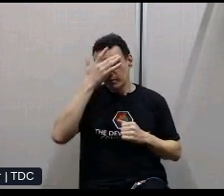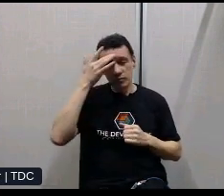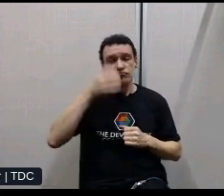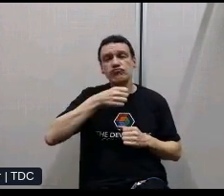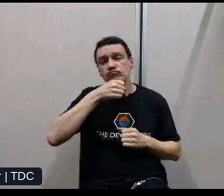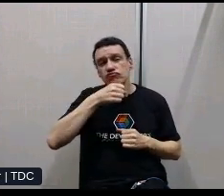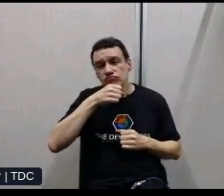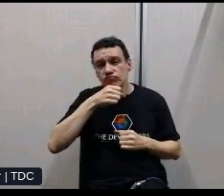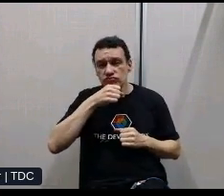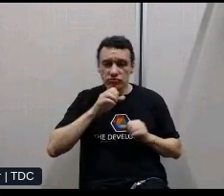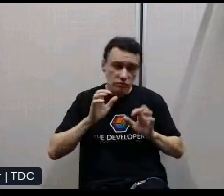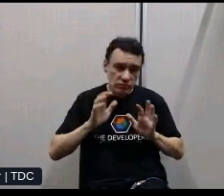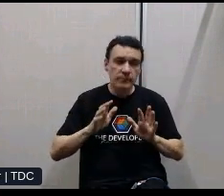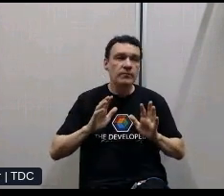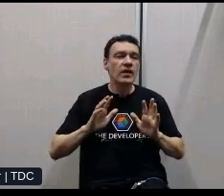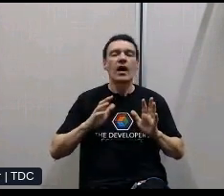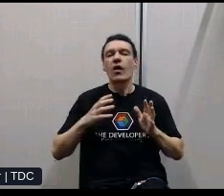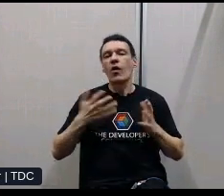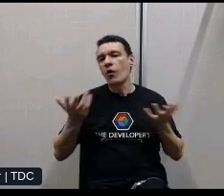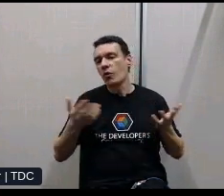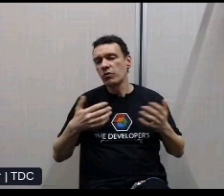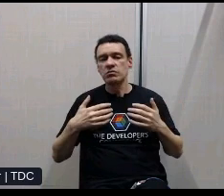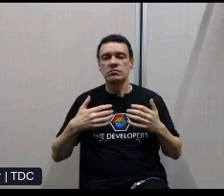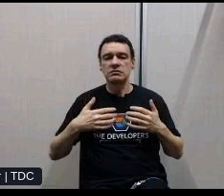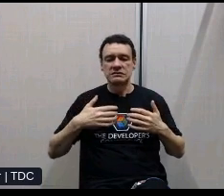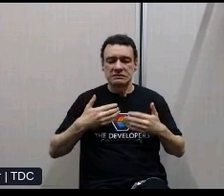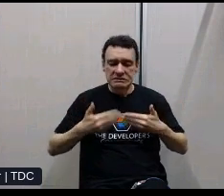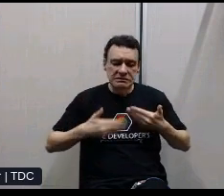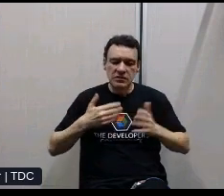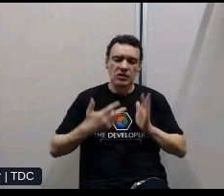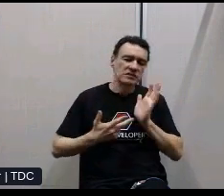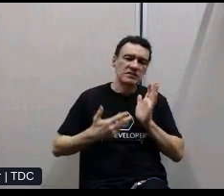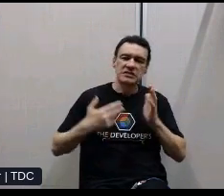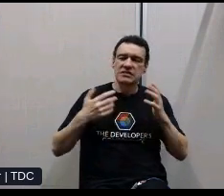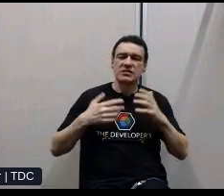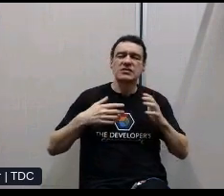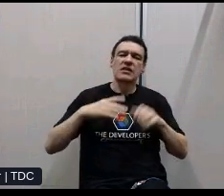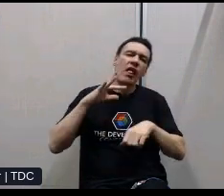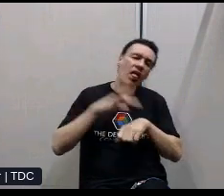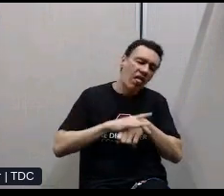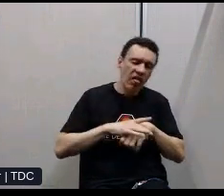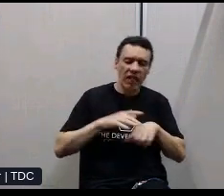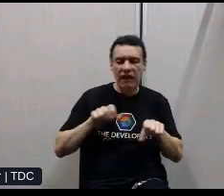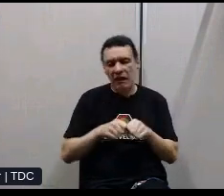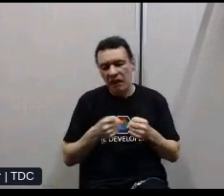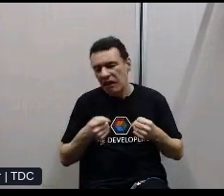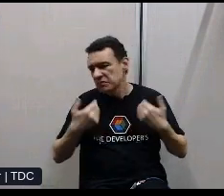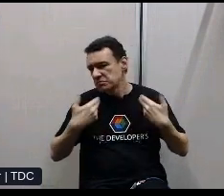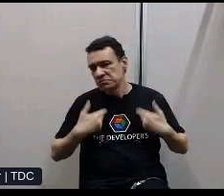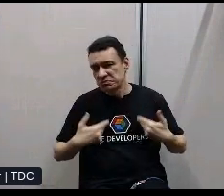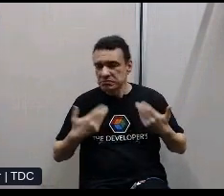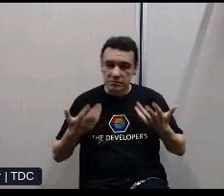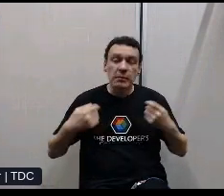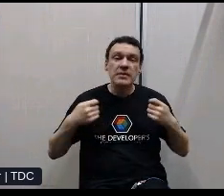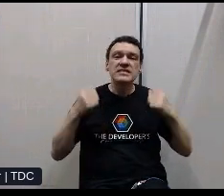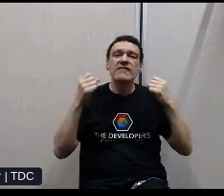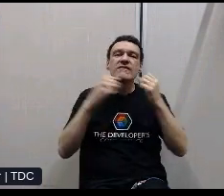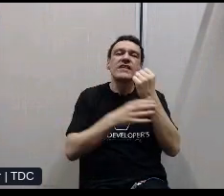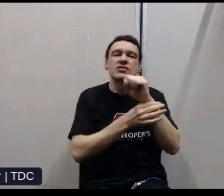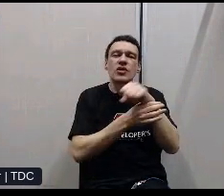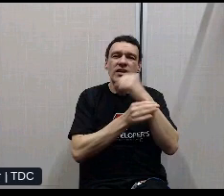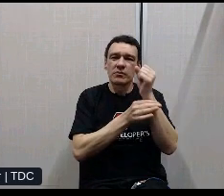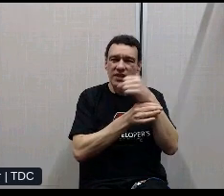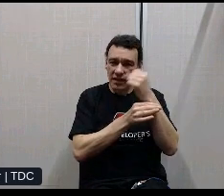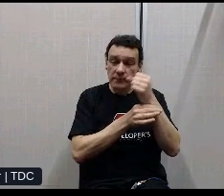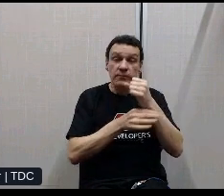está sofrendo de uma recuperação, faz ali uma fisioterapia e precisa utilizar essa bengala para a gente acompanhar quantos passos